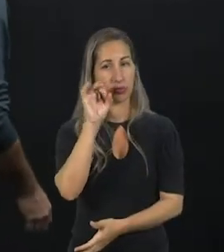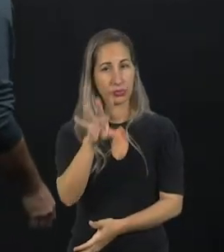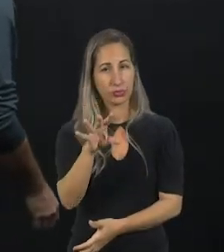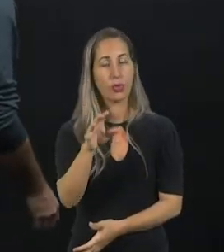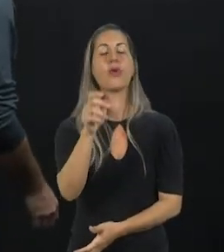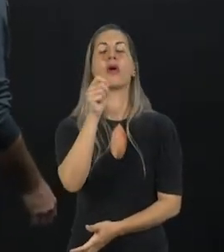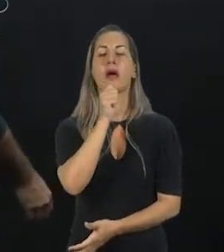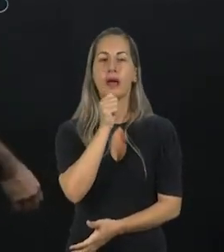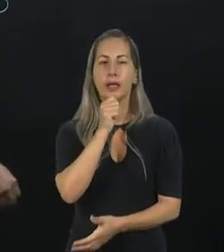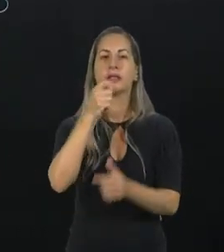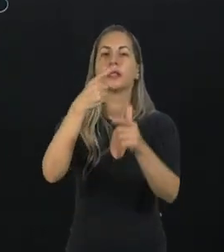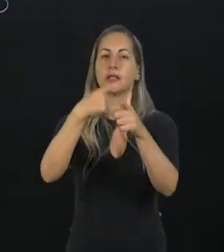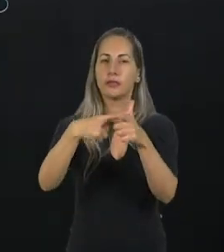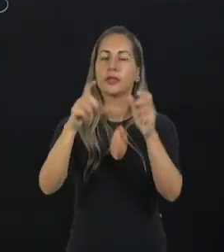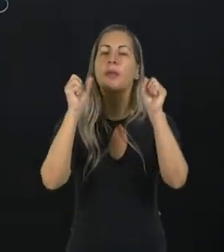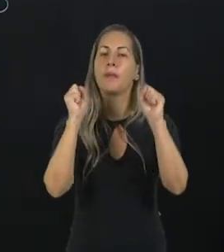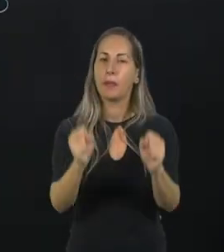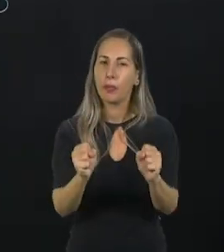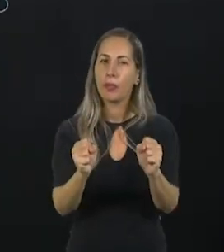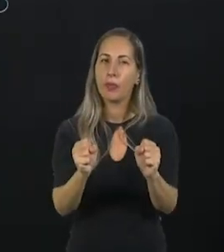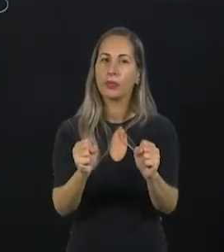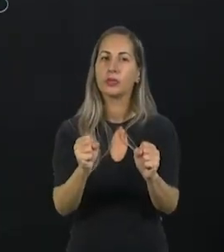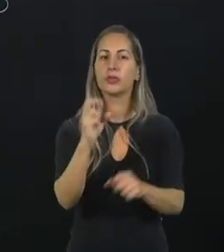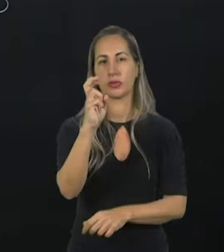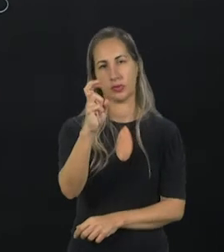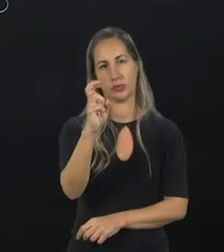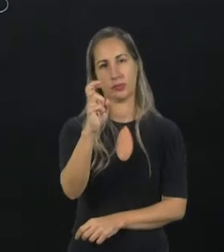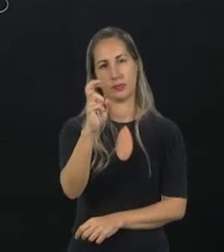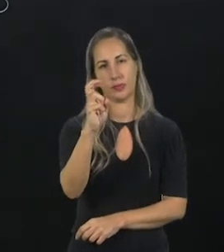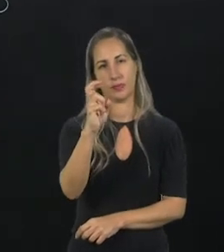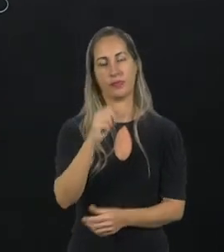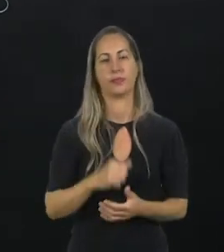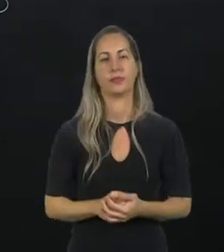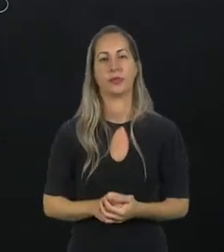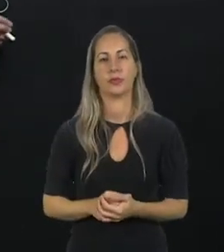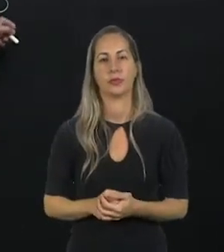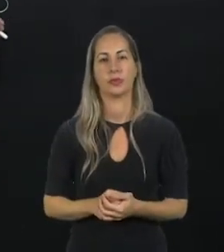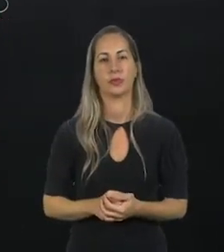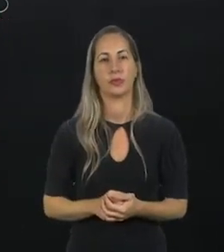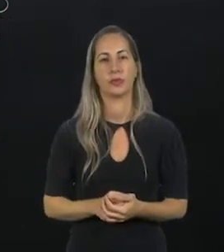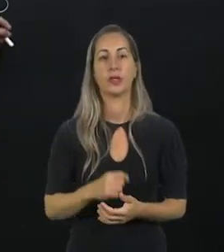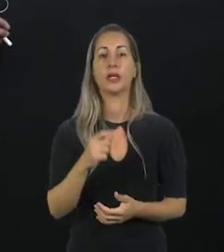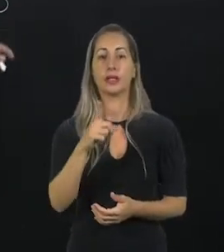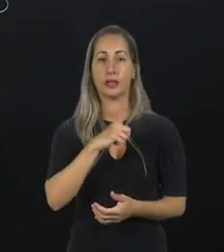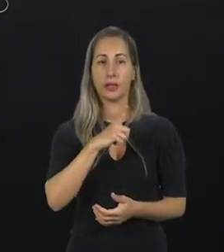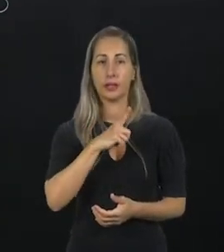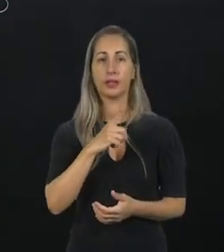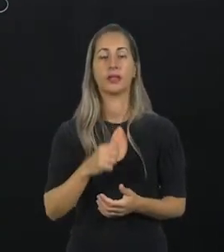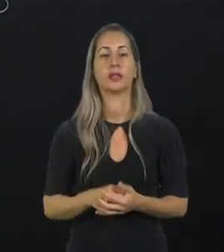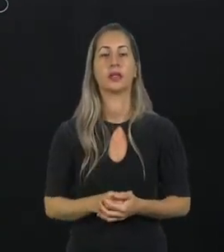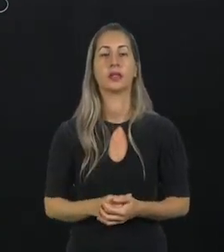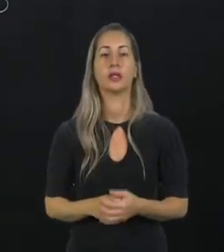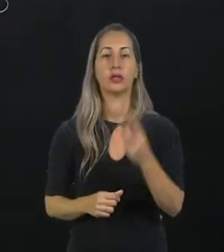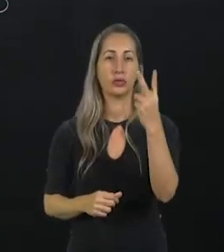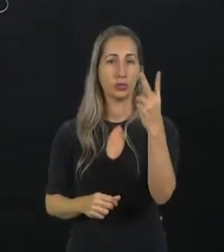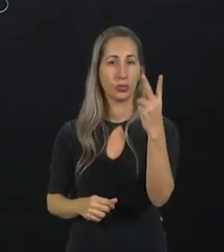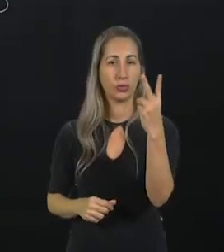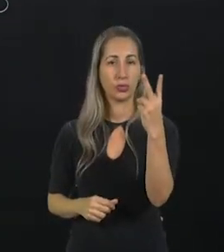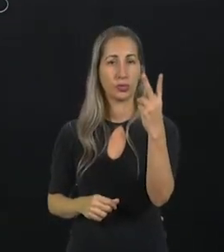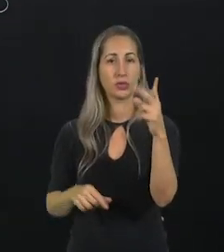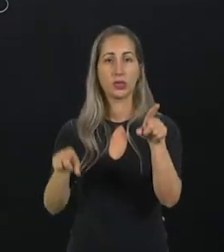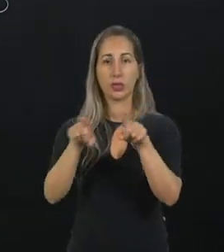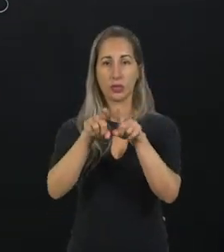eu ainda posso dividi-lo pelo próprio 5. E pelo fato, pessoal, de nós termos aqui dois